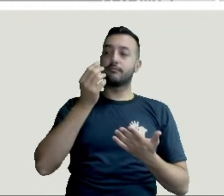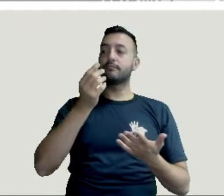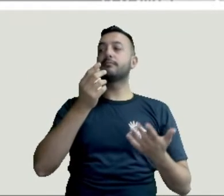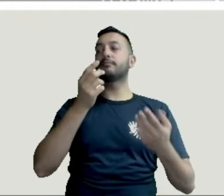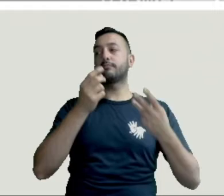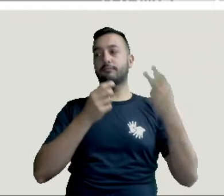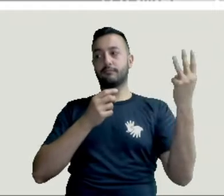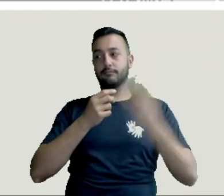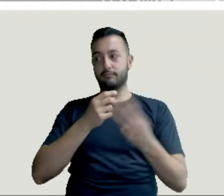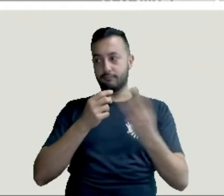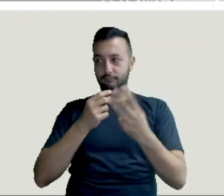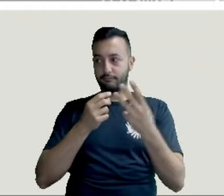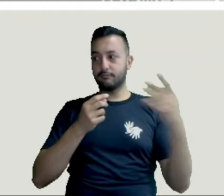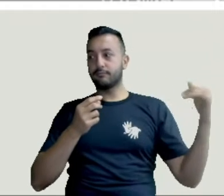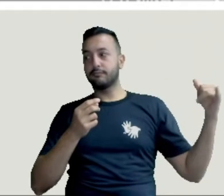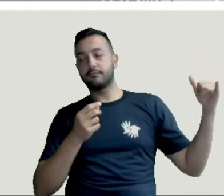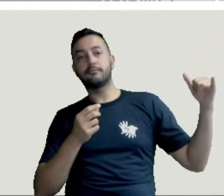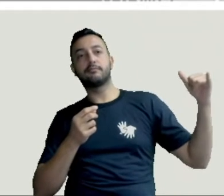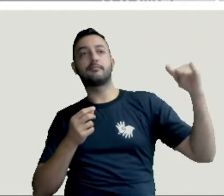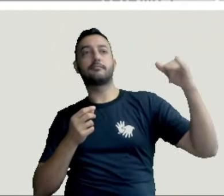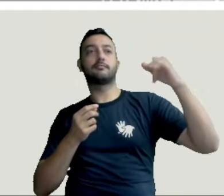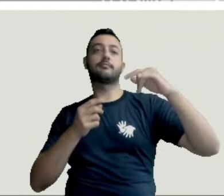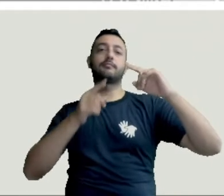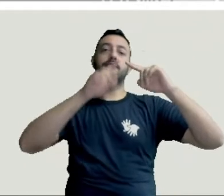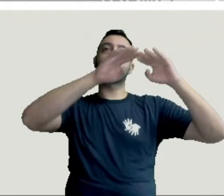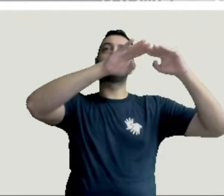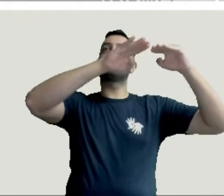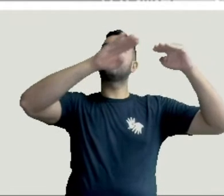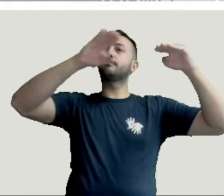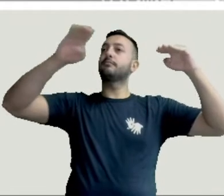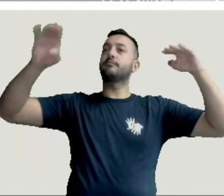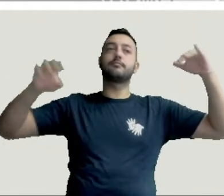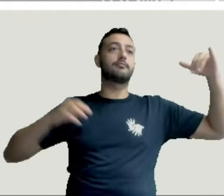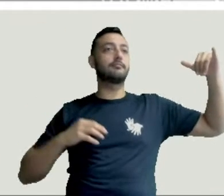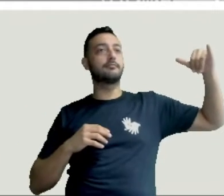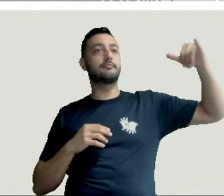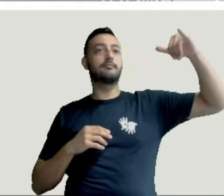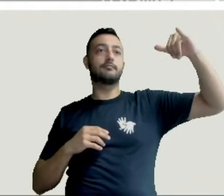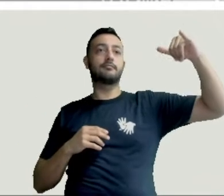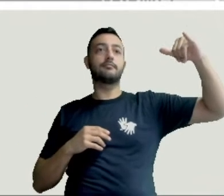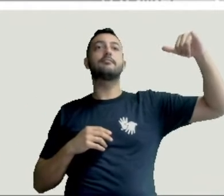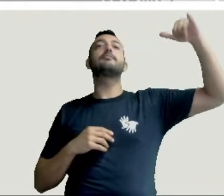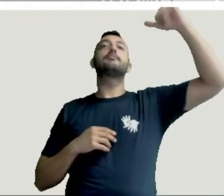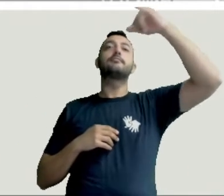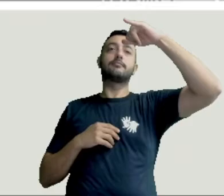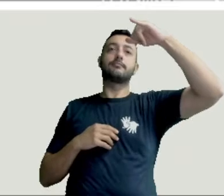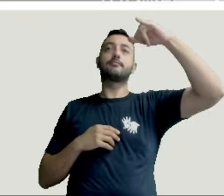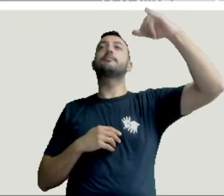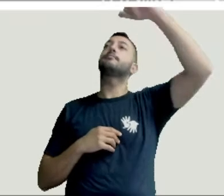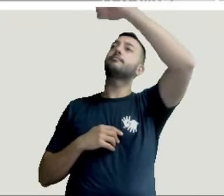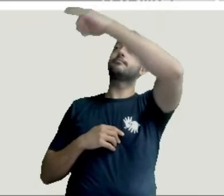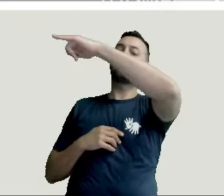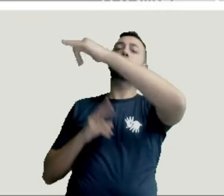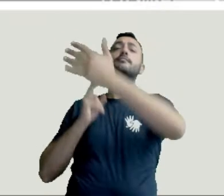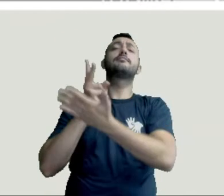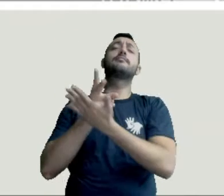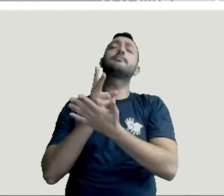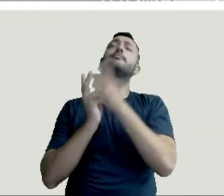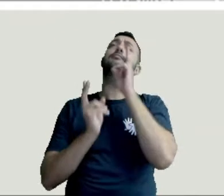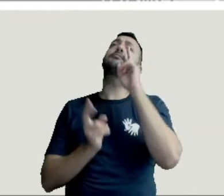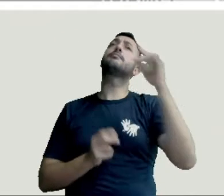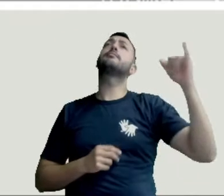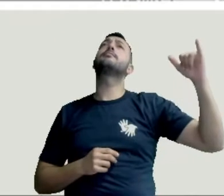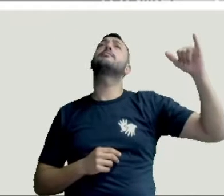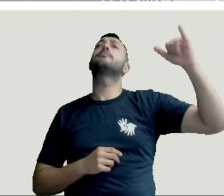essa terceira figura do avião aí, que é uma linha reta, tá vendo? Ele sempre vai ver em linha reta esse